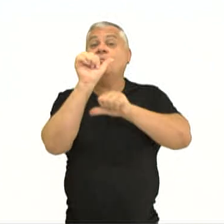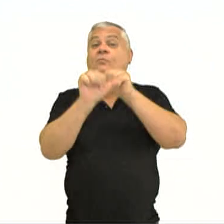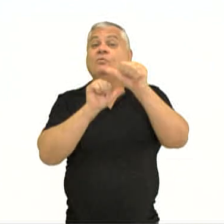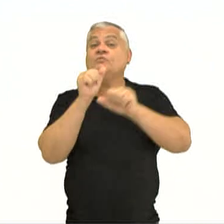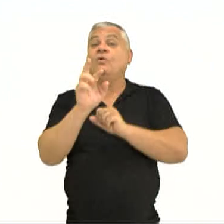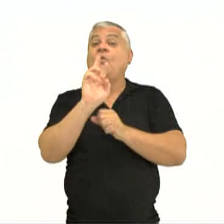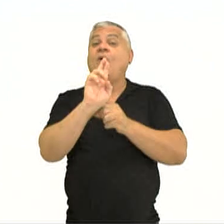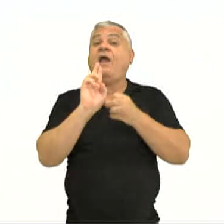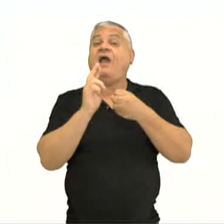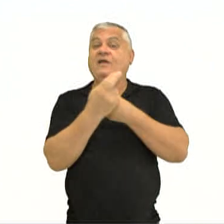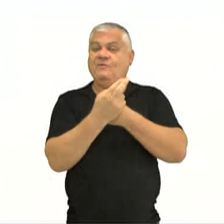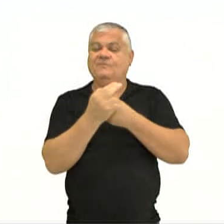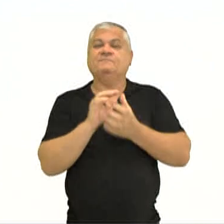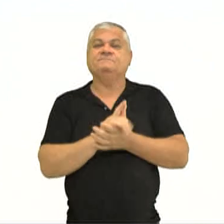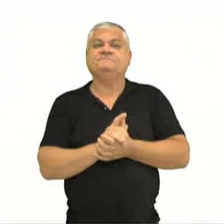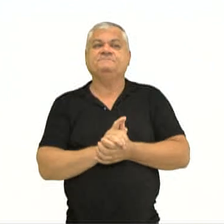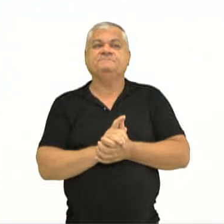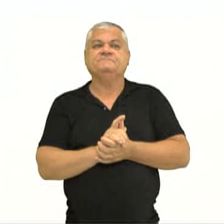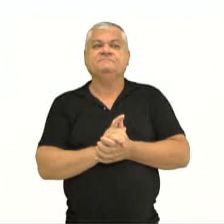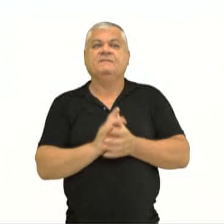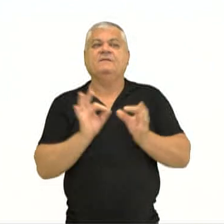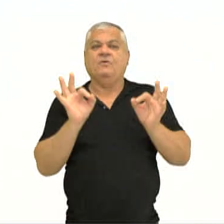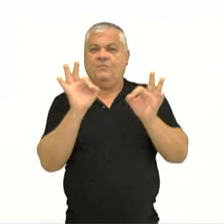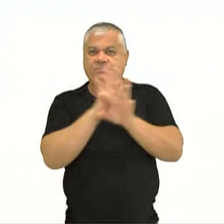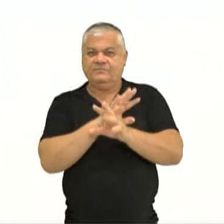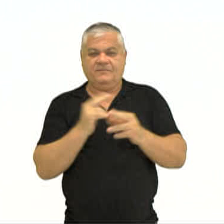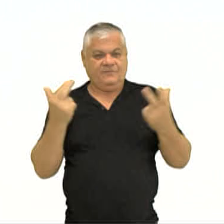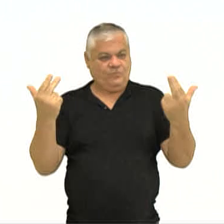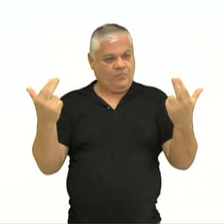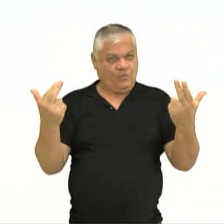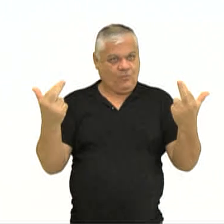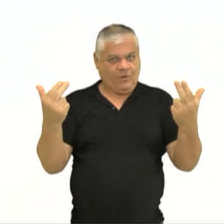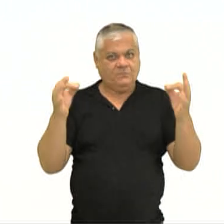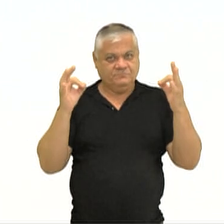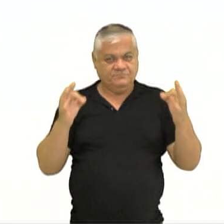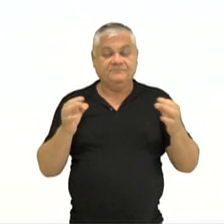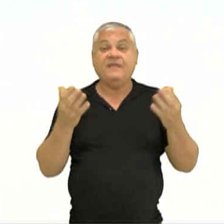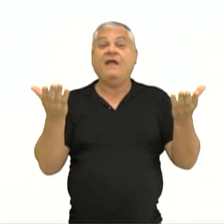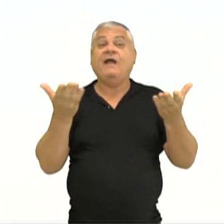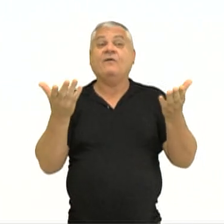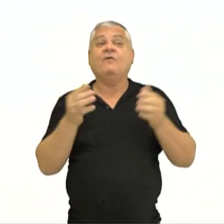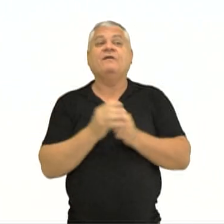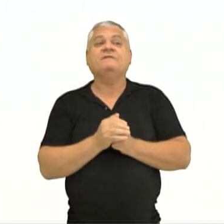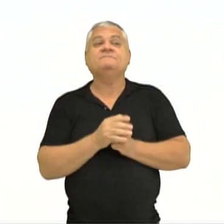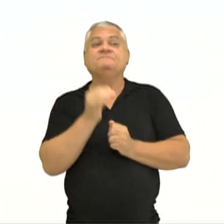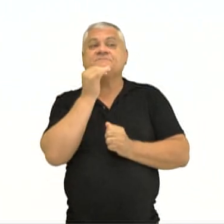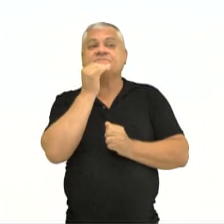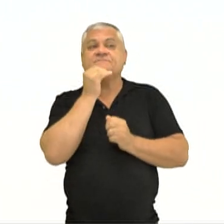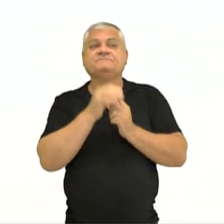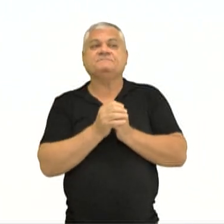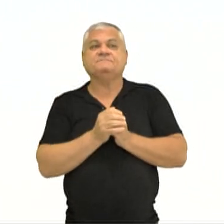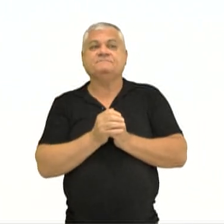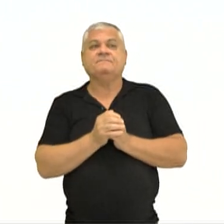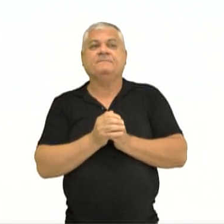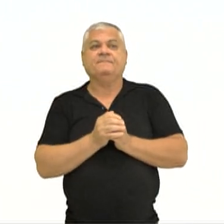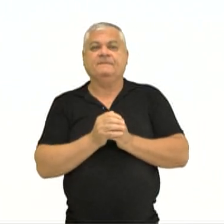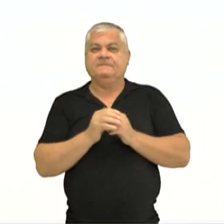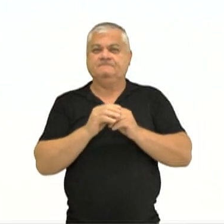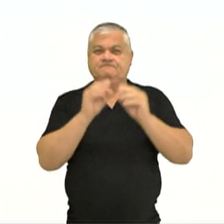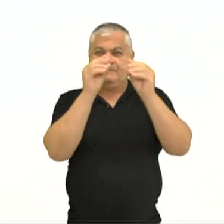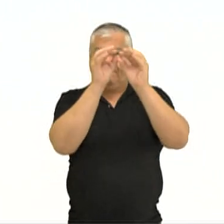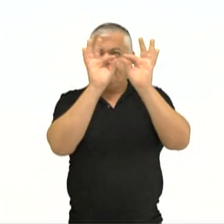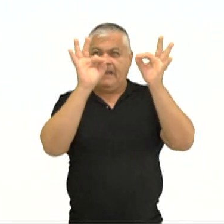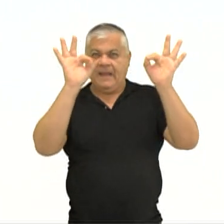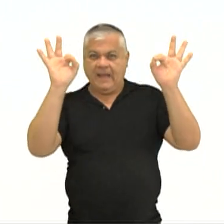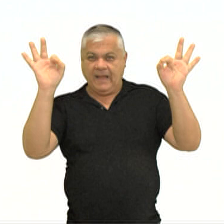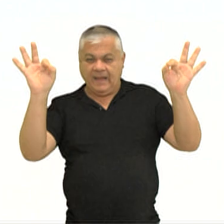o raio da base. Pronto, agora a gente tem a igualdade das duas aqui. Agora a gente vai organizar. Tenho a igualdade. O